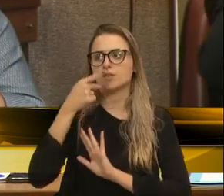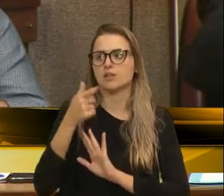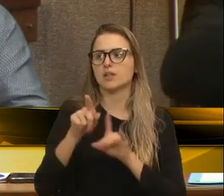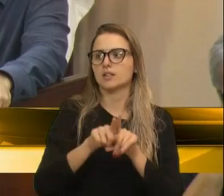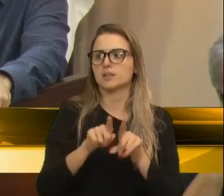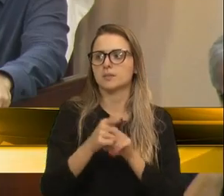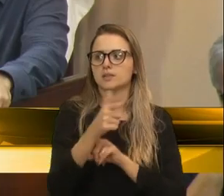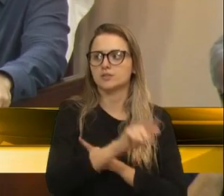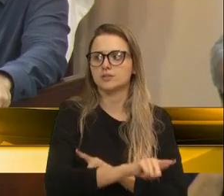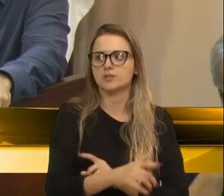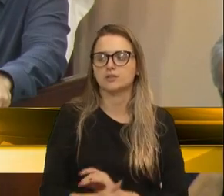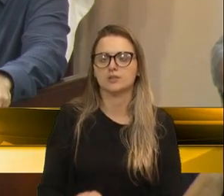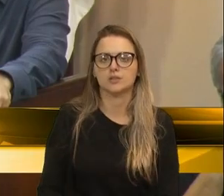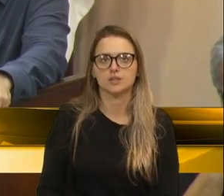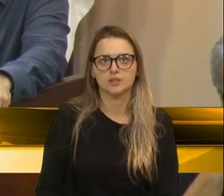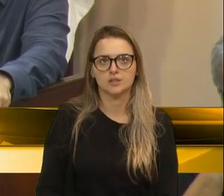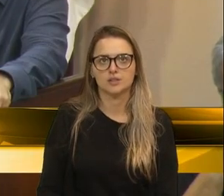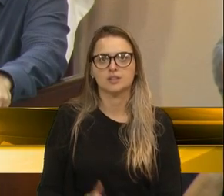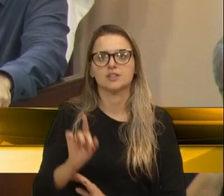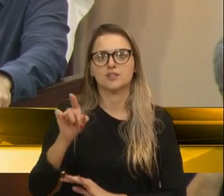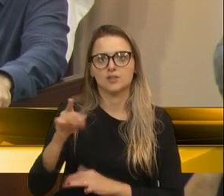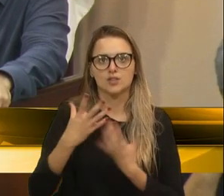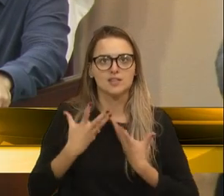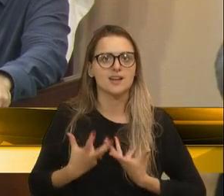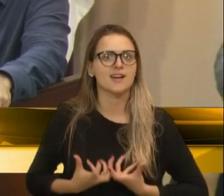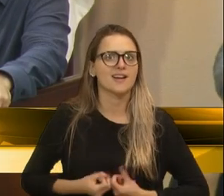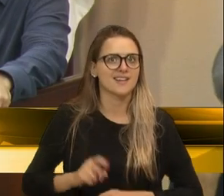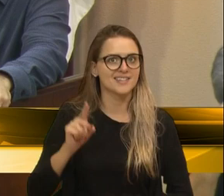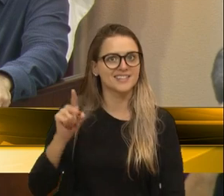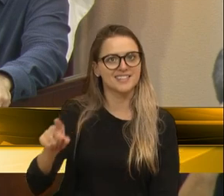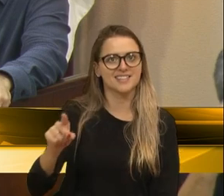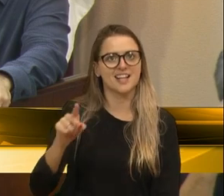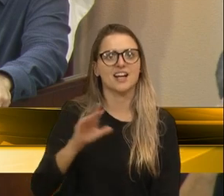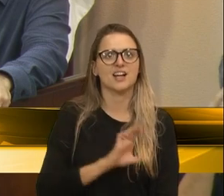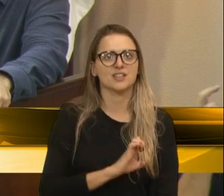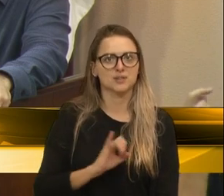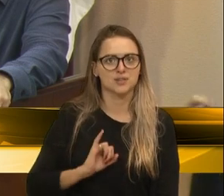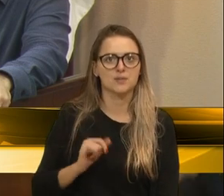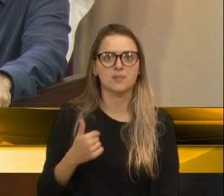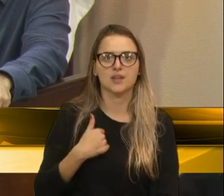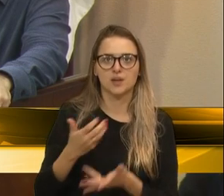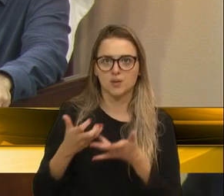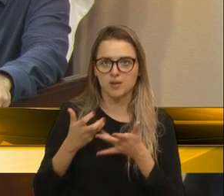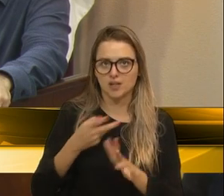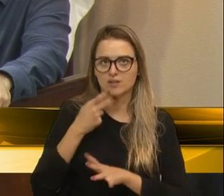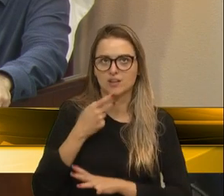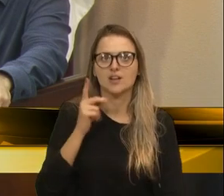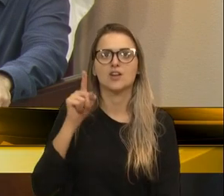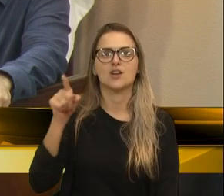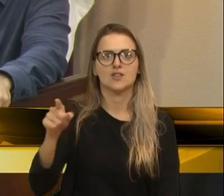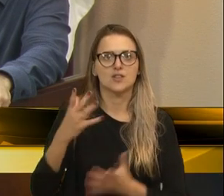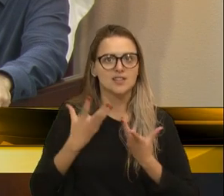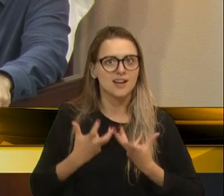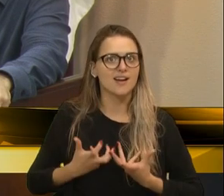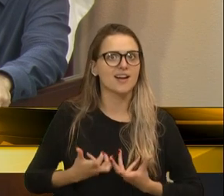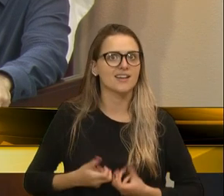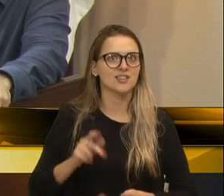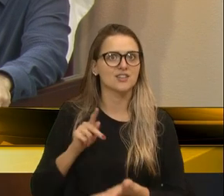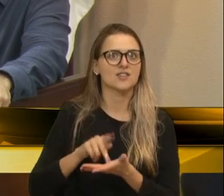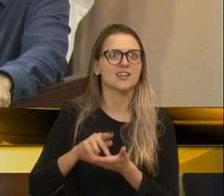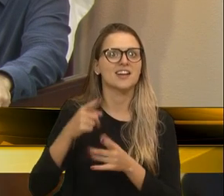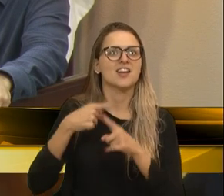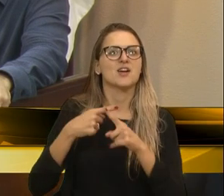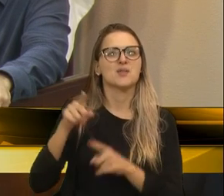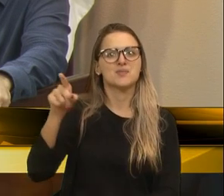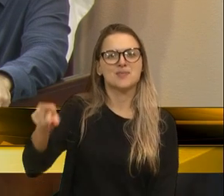oportunidade. De Carlos. O senhor estava cansado mesmo, vereador. E aqui eu quero até dizer que o senhor cansou mesmo, porque o ronco do senhor